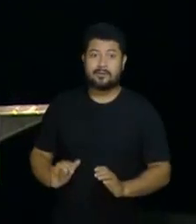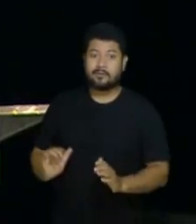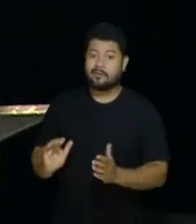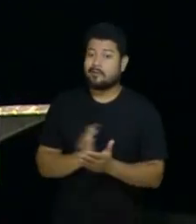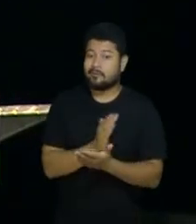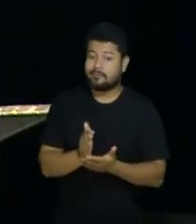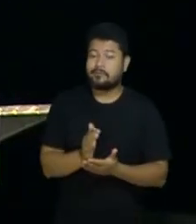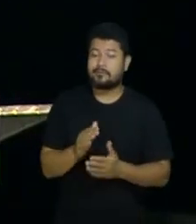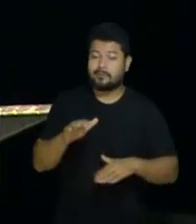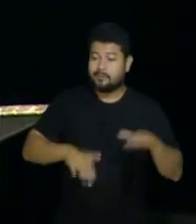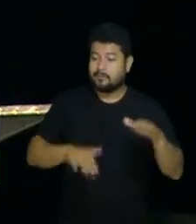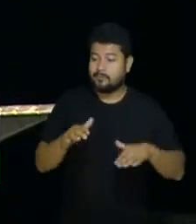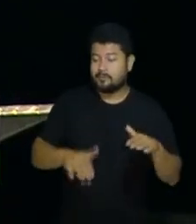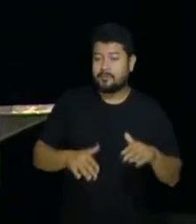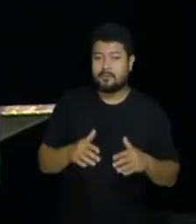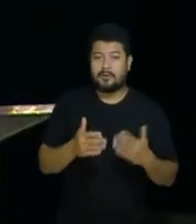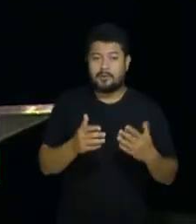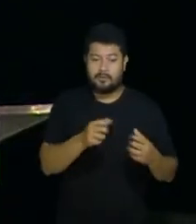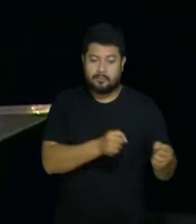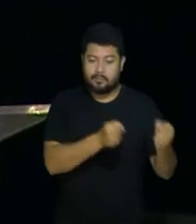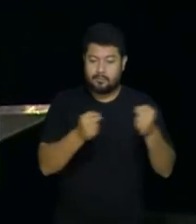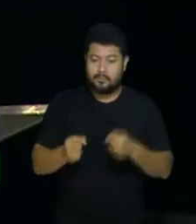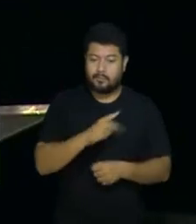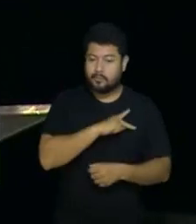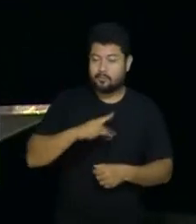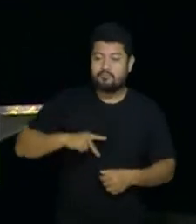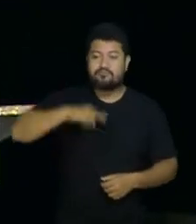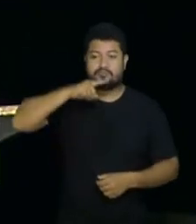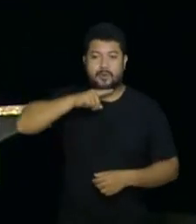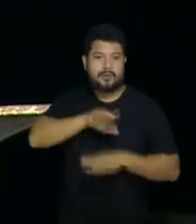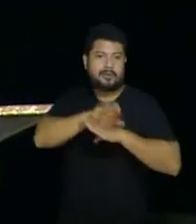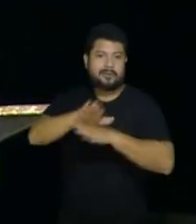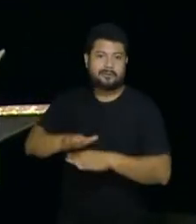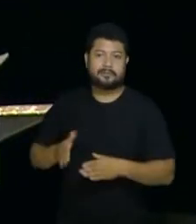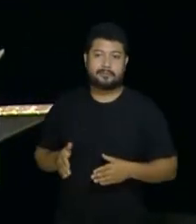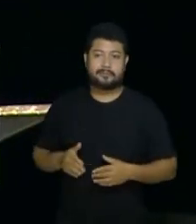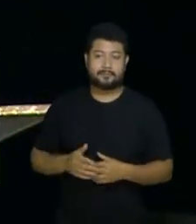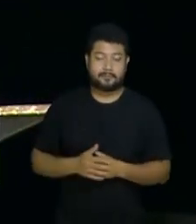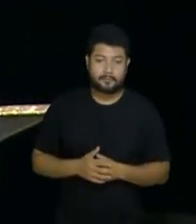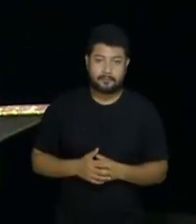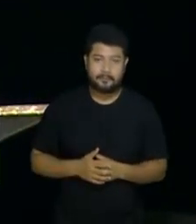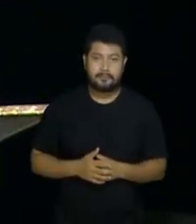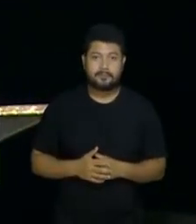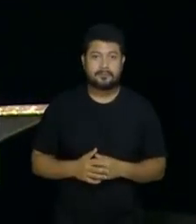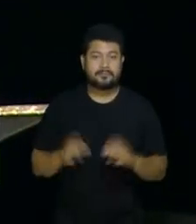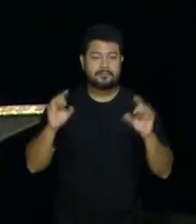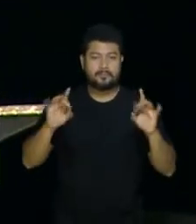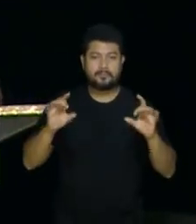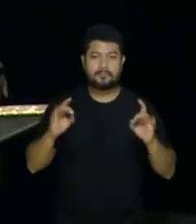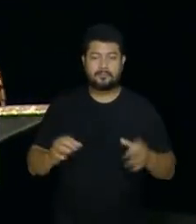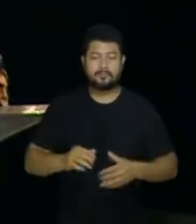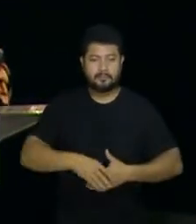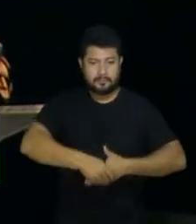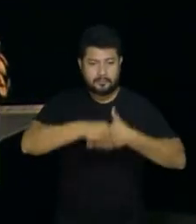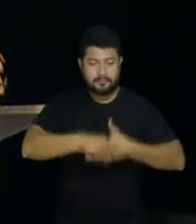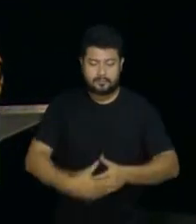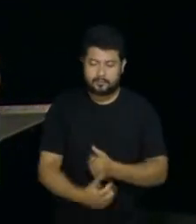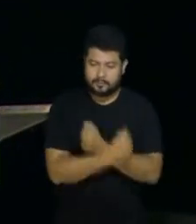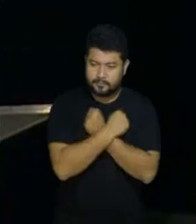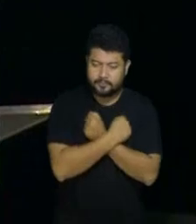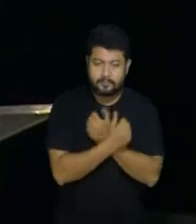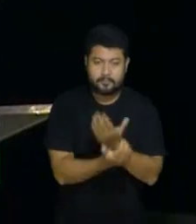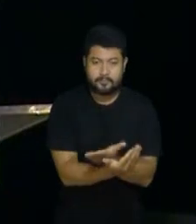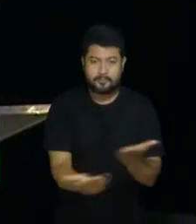também de forma muito especial abraçar meus amigos prefeitos, prefeitas, vereadores que tiveram